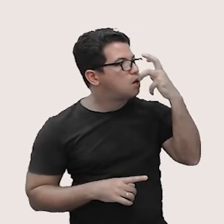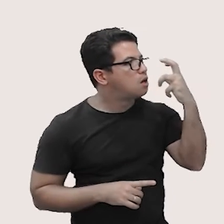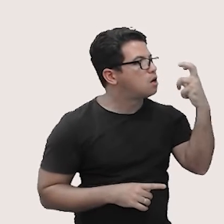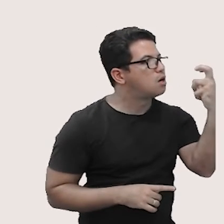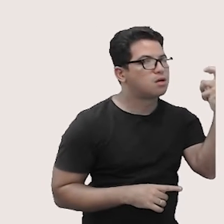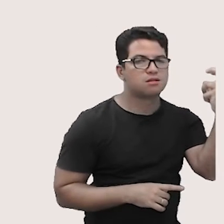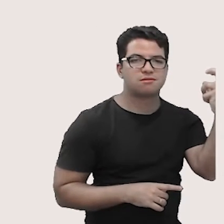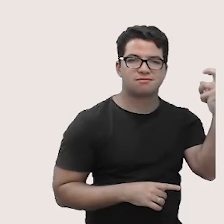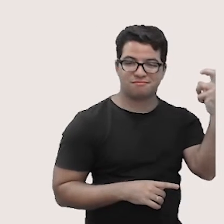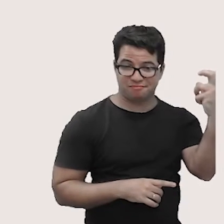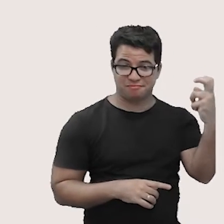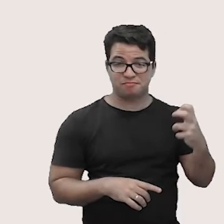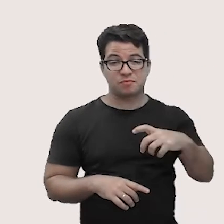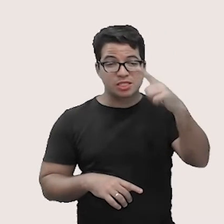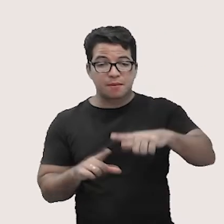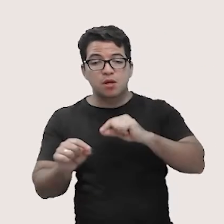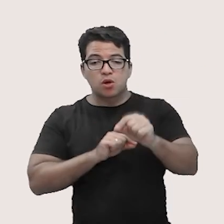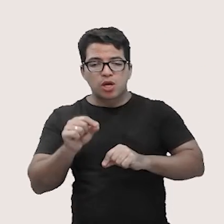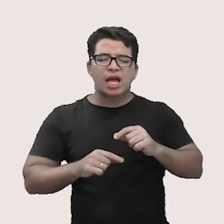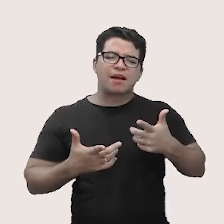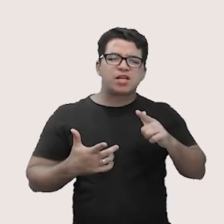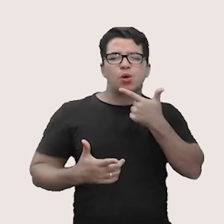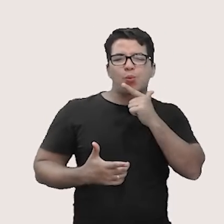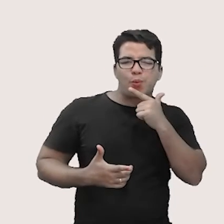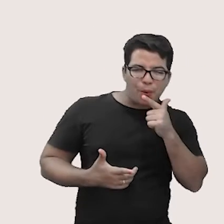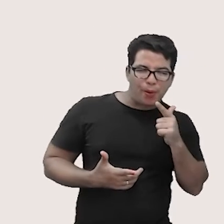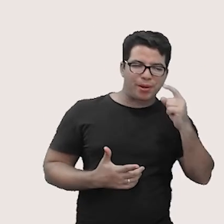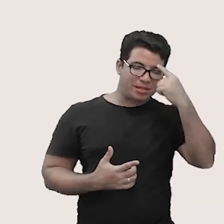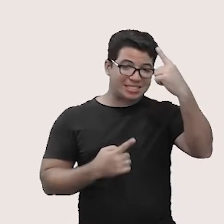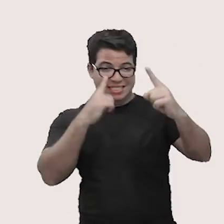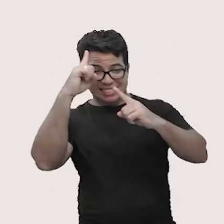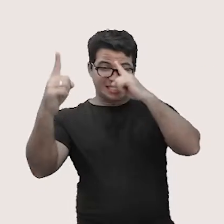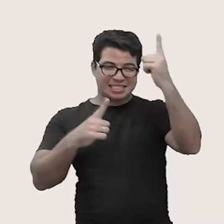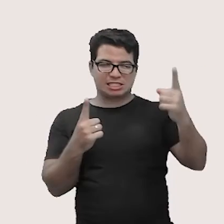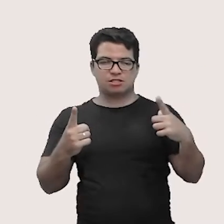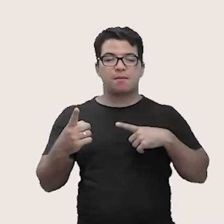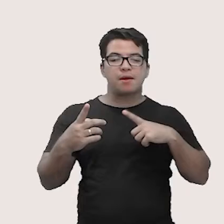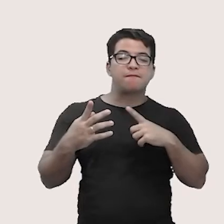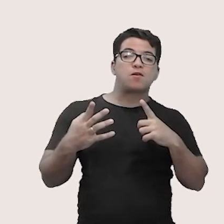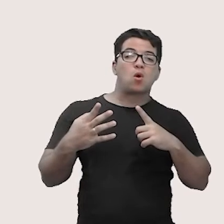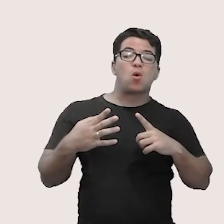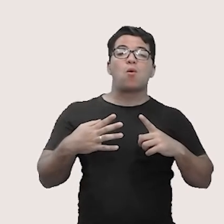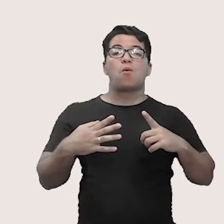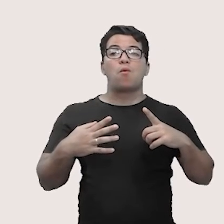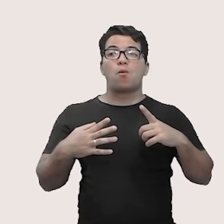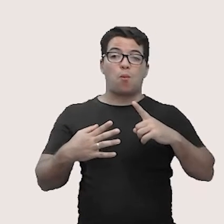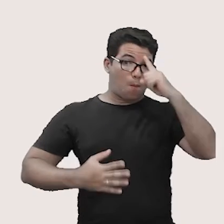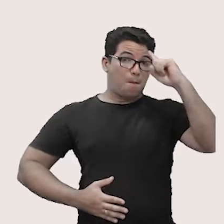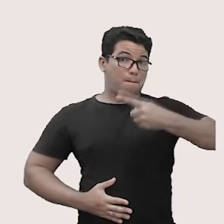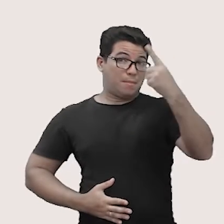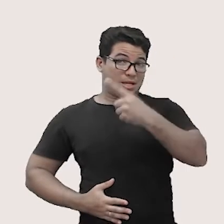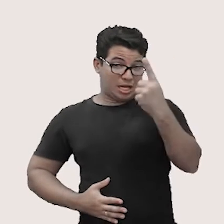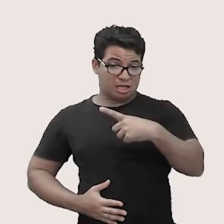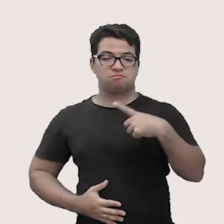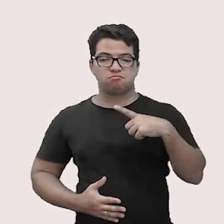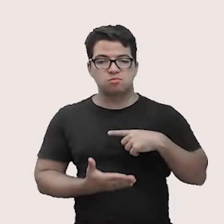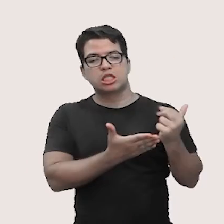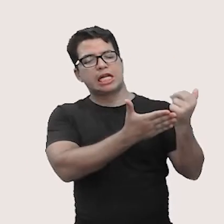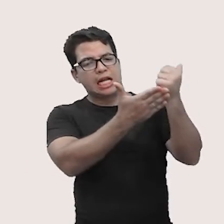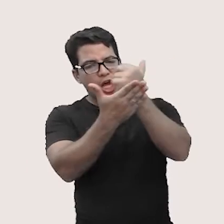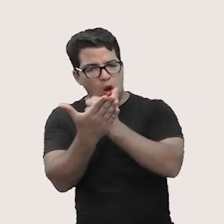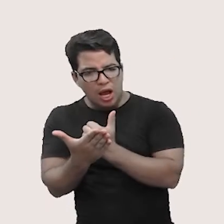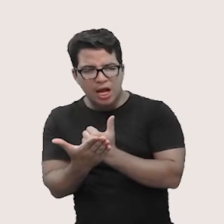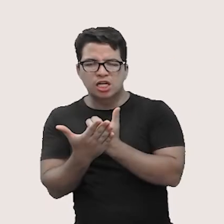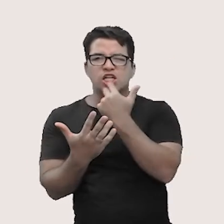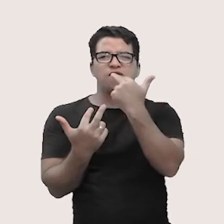criatividade. Verbos do modo imperativo. Figuras de linguagem e uso de cores, imagens e fotografias, quando há.